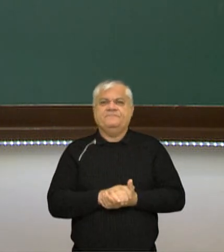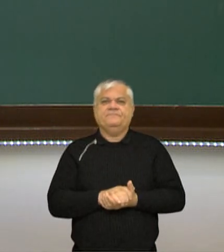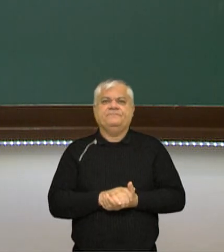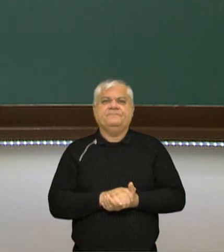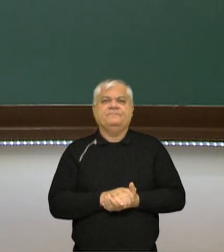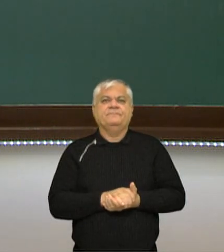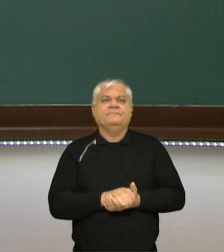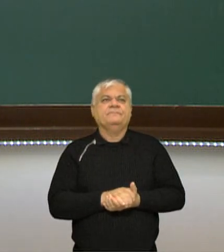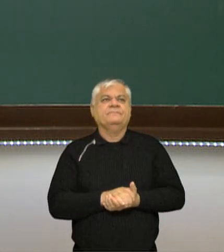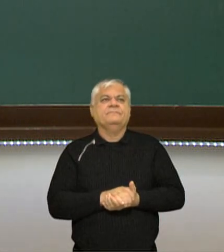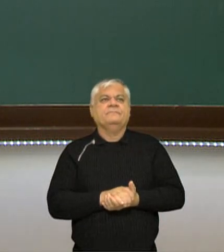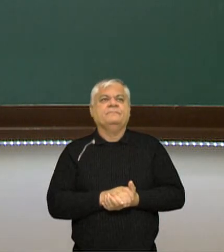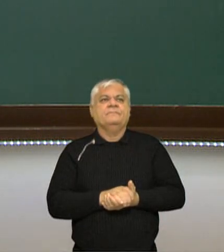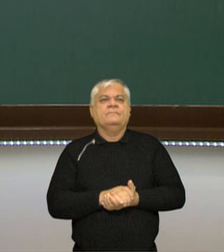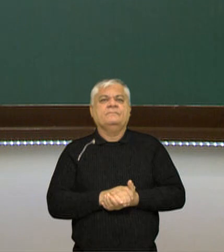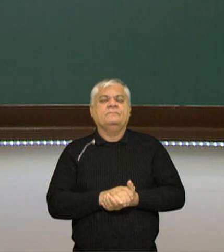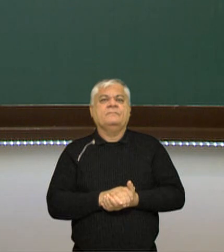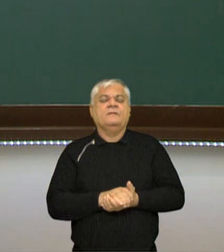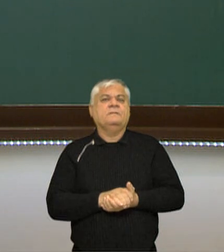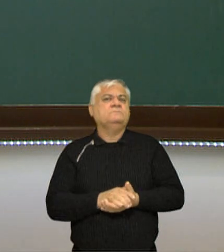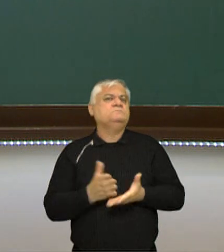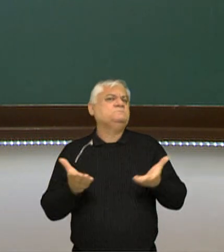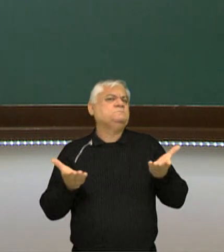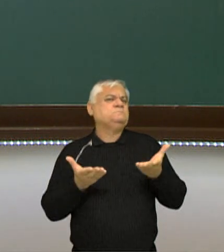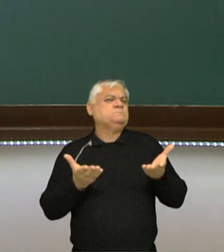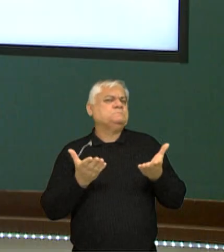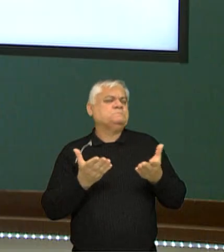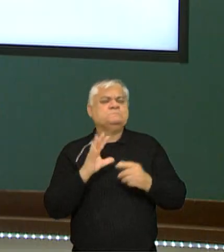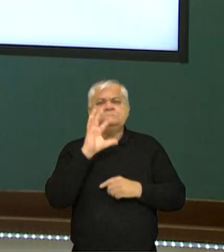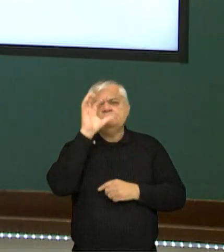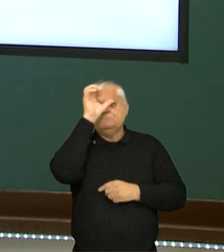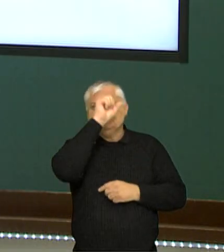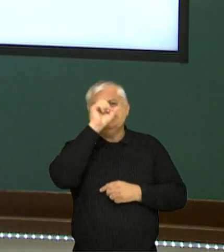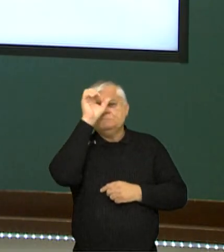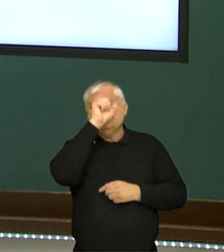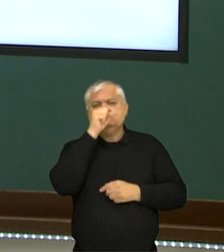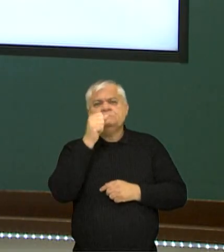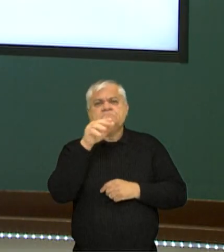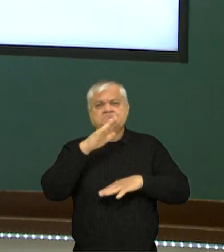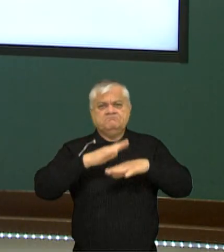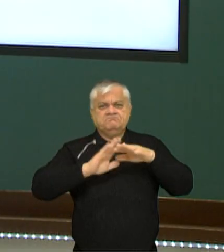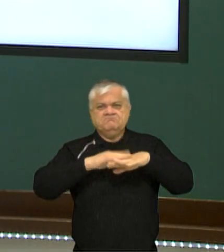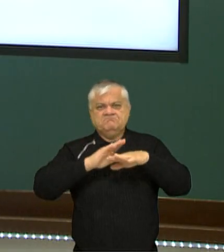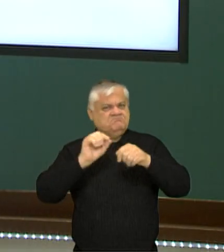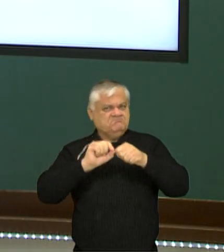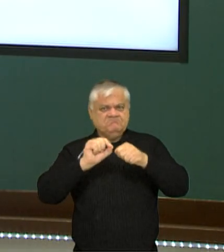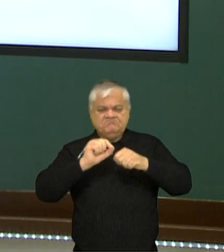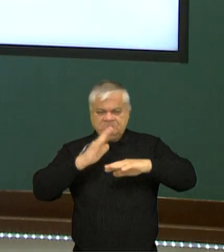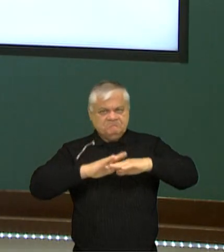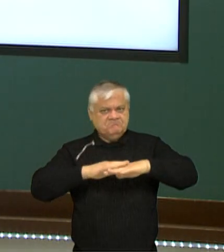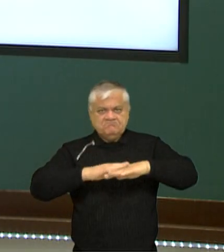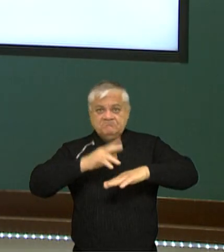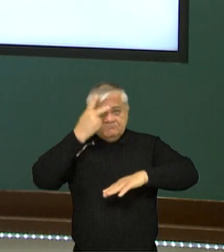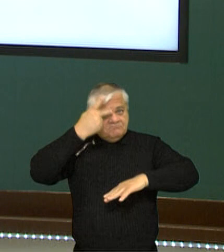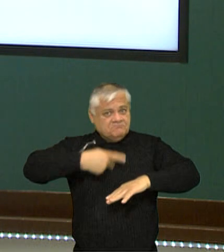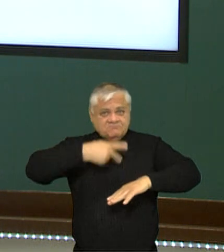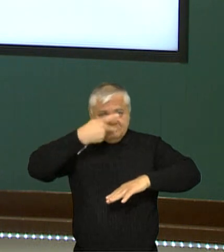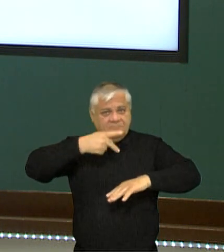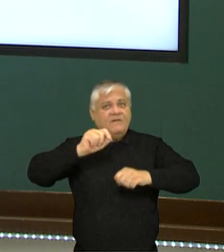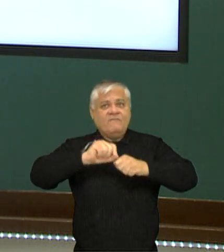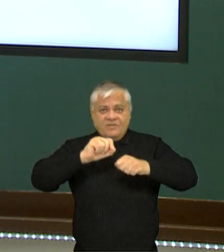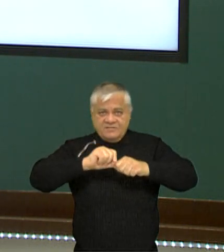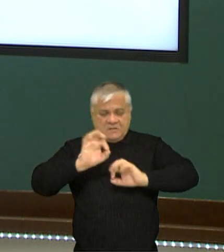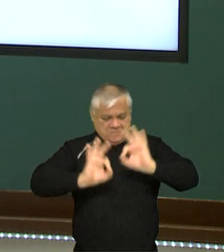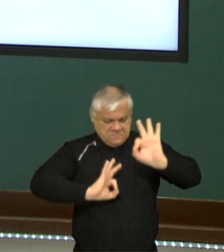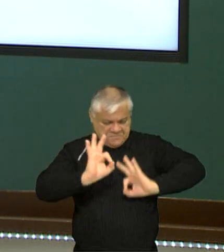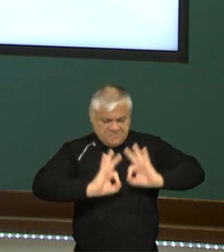comigo aqui. Hoje nós vamos aprender a confeccionar, construir um tabuleiro de